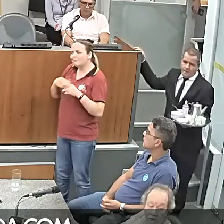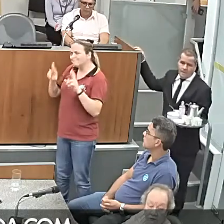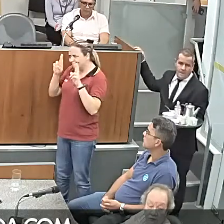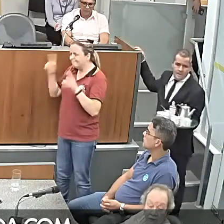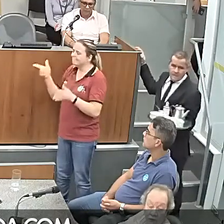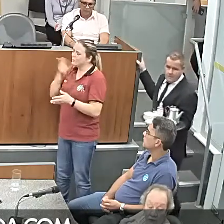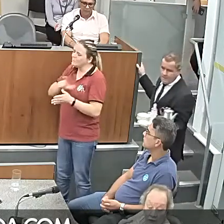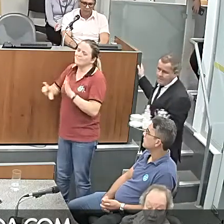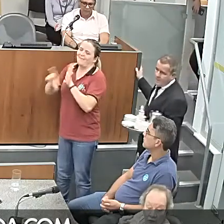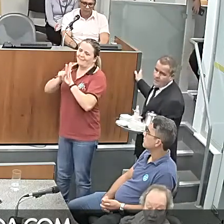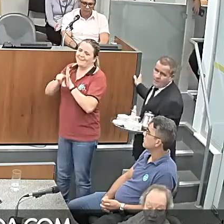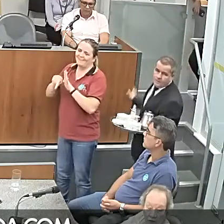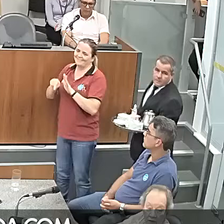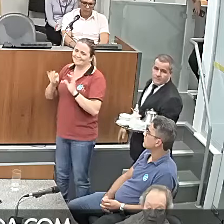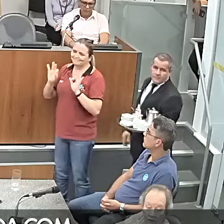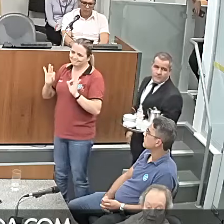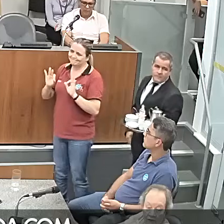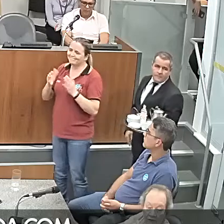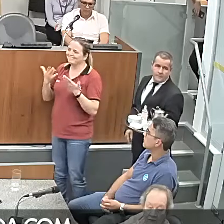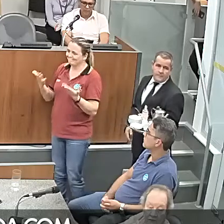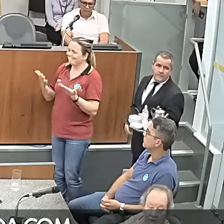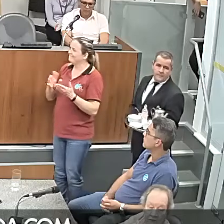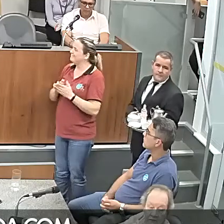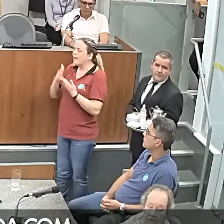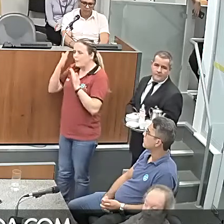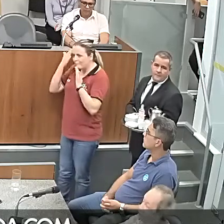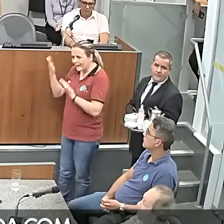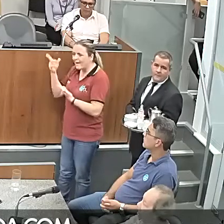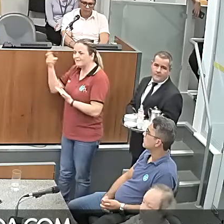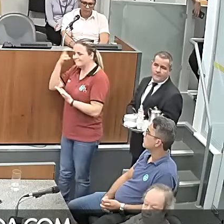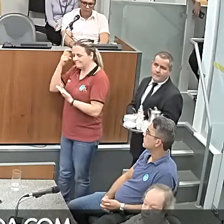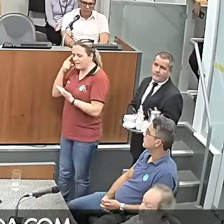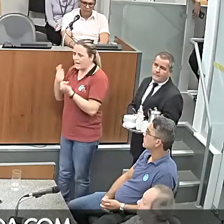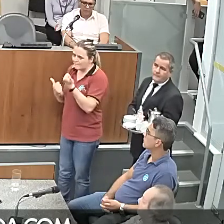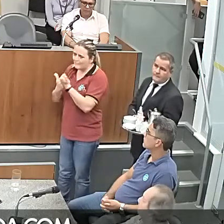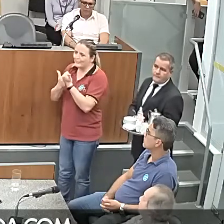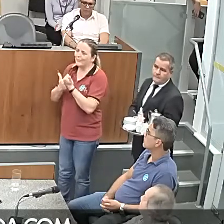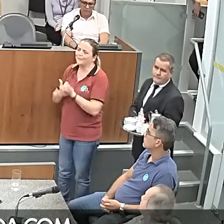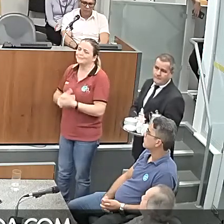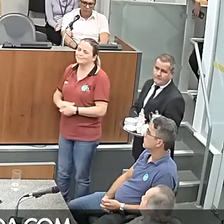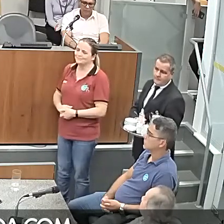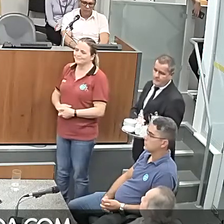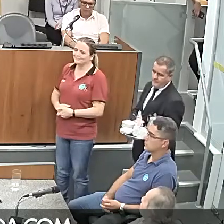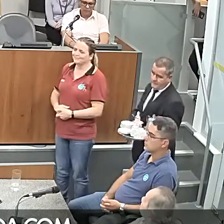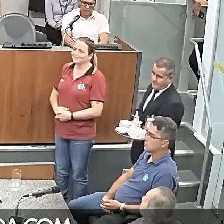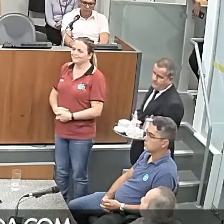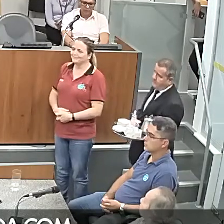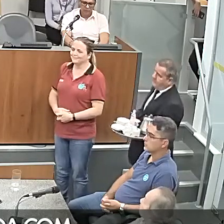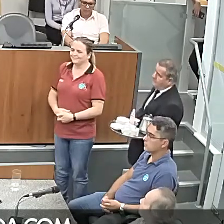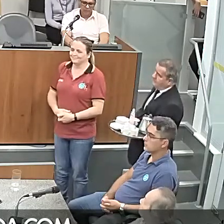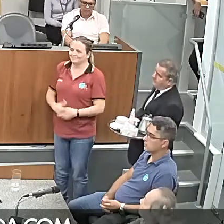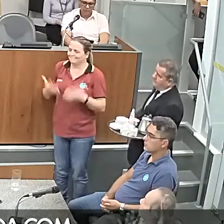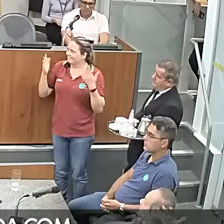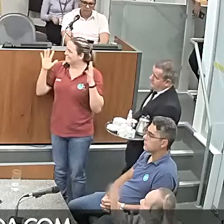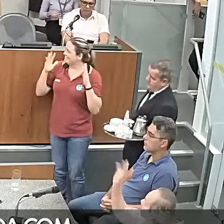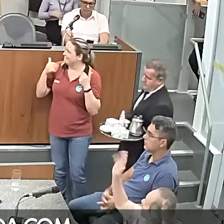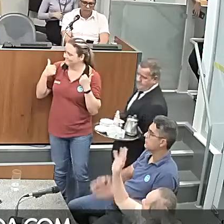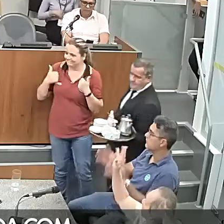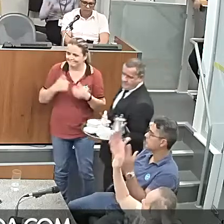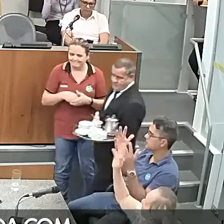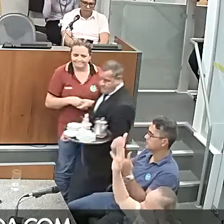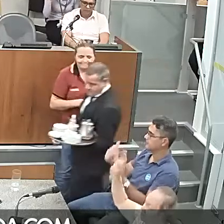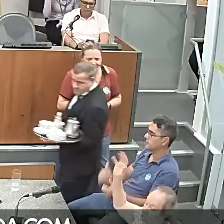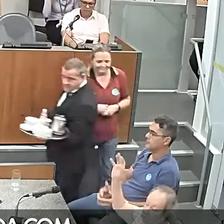escolas bilíngues, das escolas de surdos. Acreditamos na aprovação desse projeto. Muito obrigada ao deputado por esse